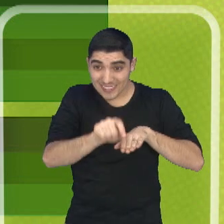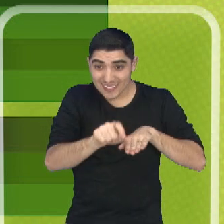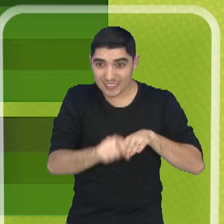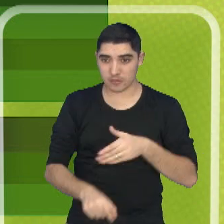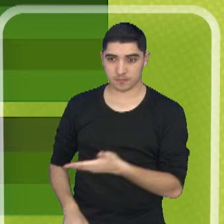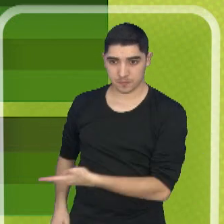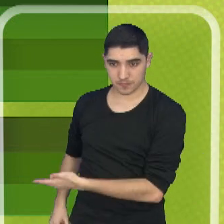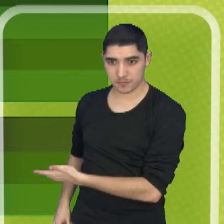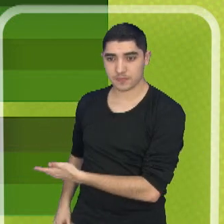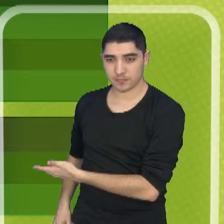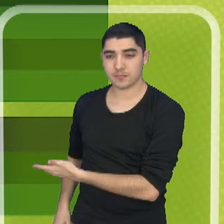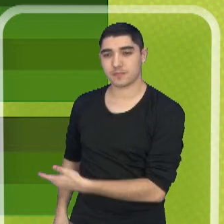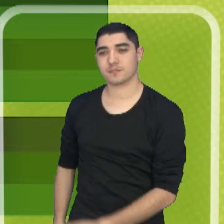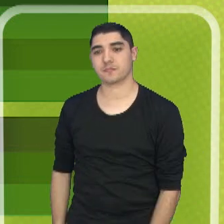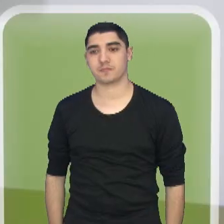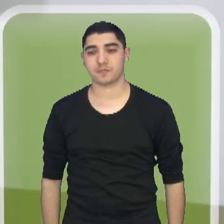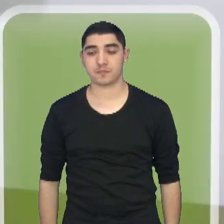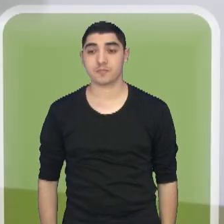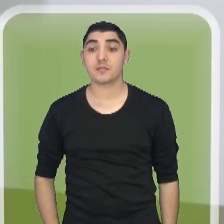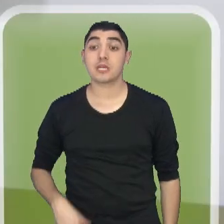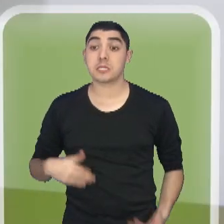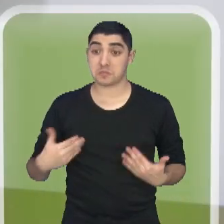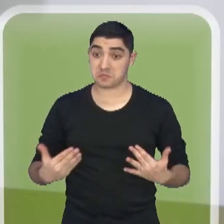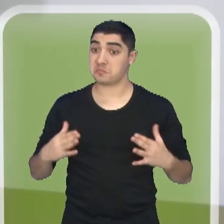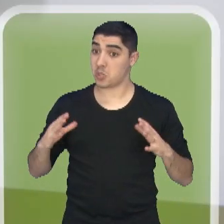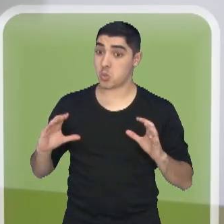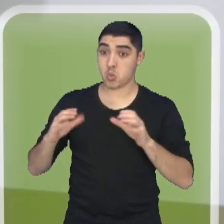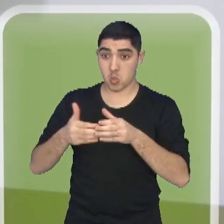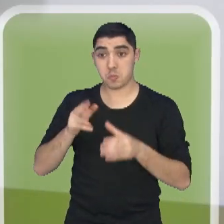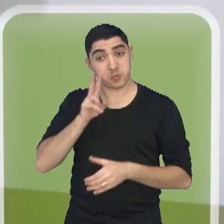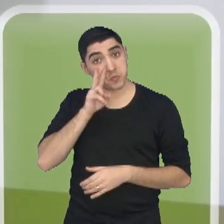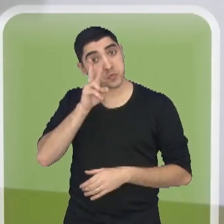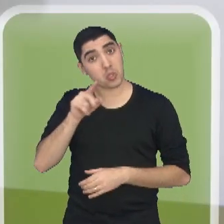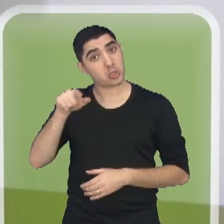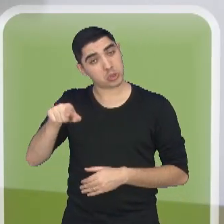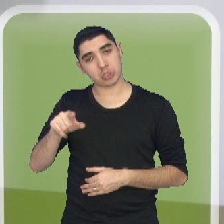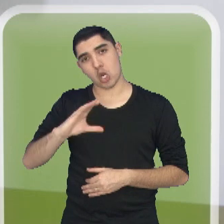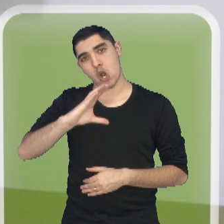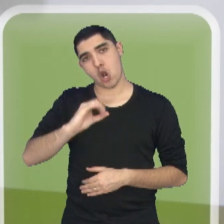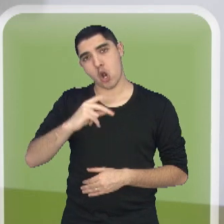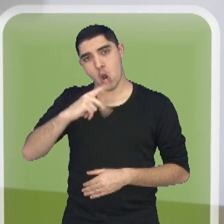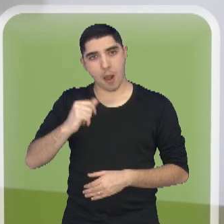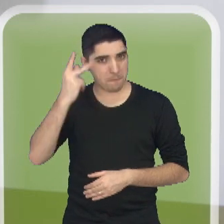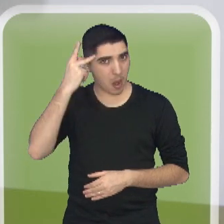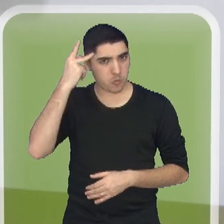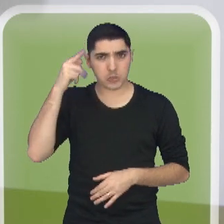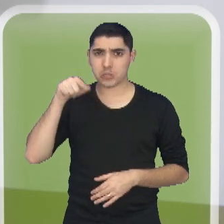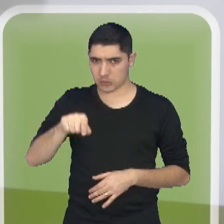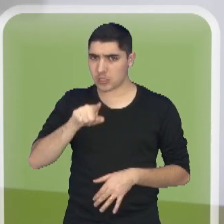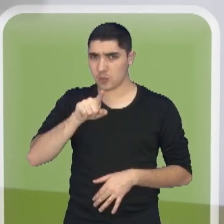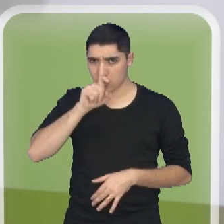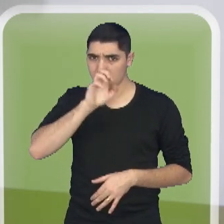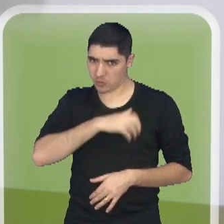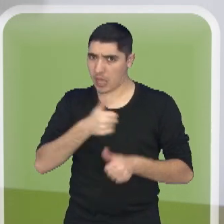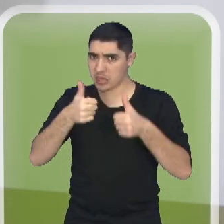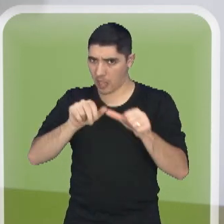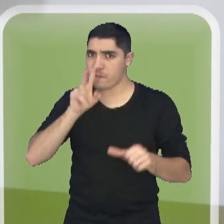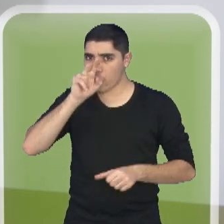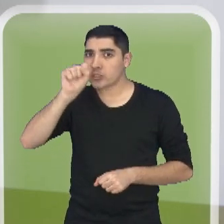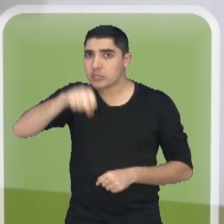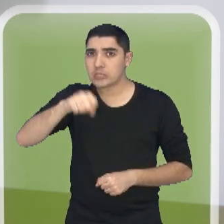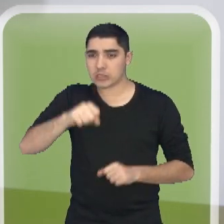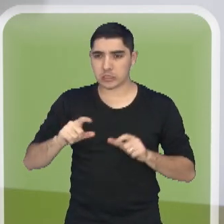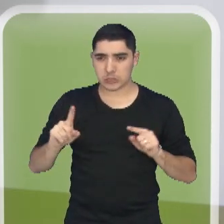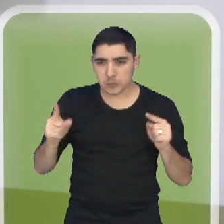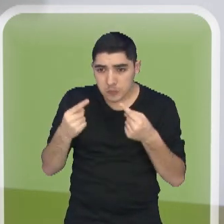Tanque e Lucas Lima. Brunão? É um elenco bem recheado aí para uma Copa Paulista, né? Acho que o São José vem bem forte para essa Copa Paulista, mas